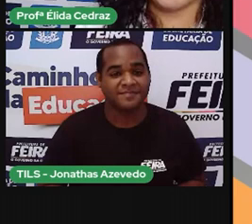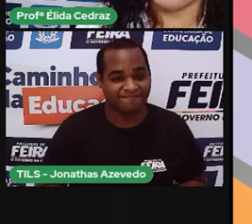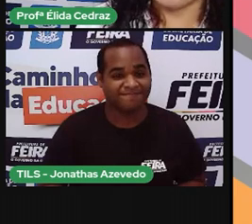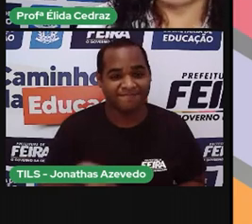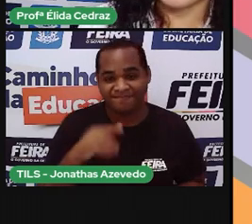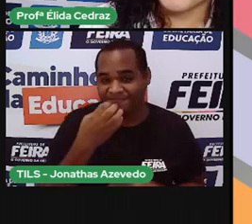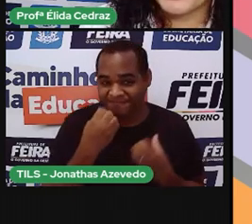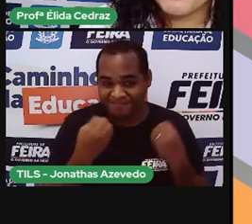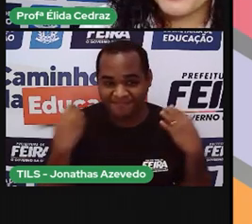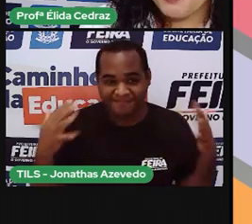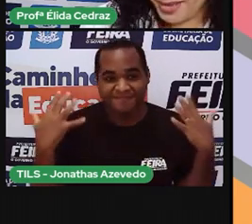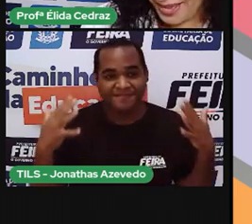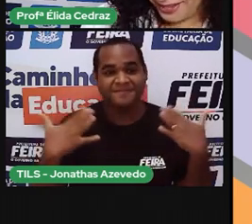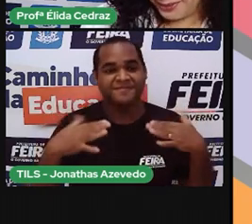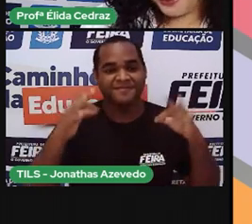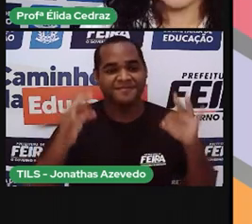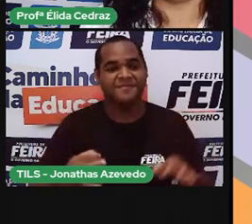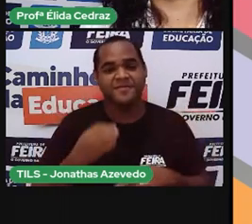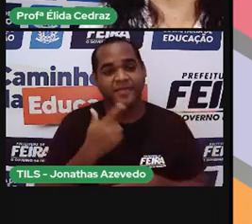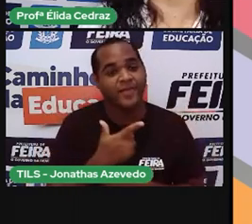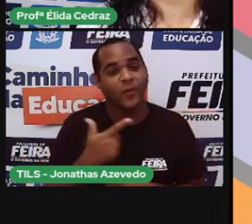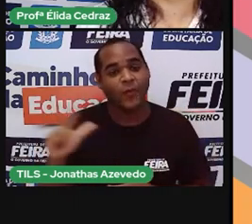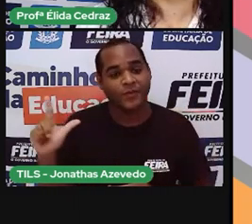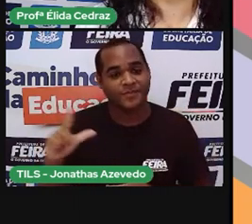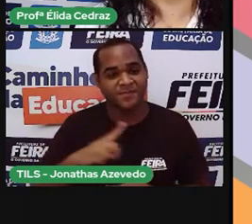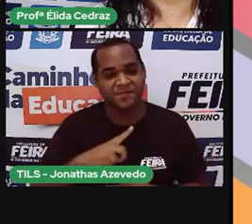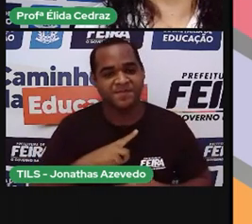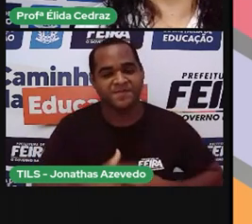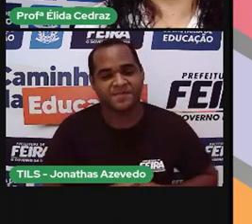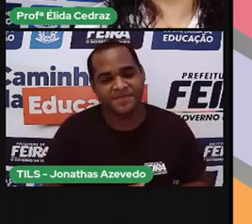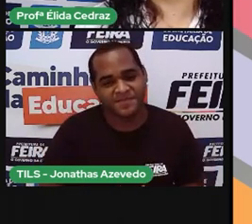cantou próximo instrumento